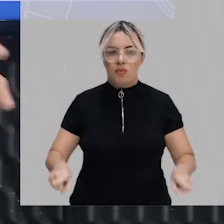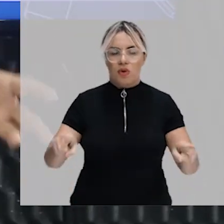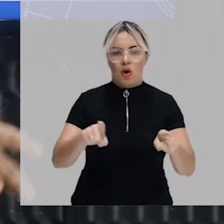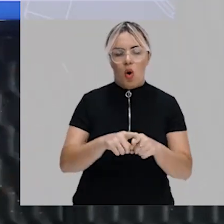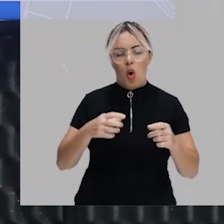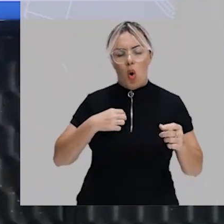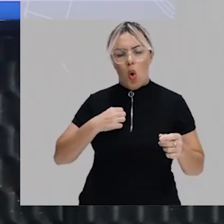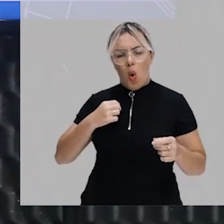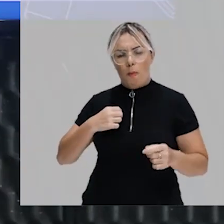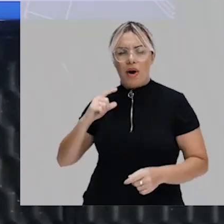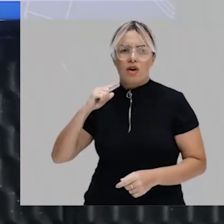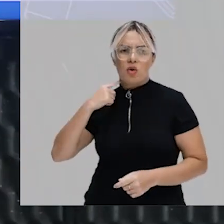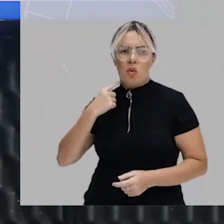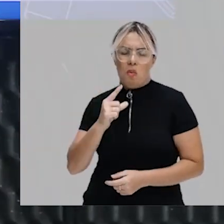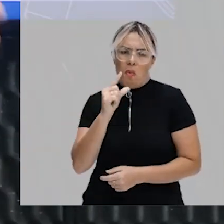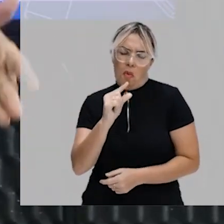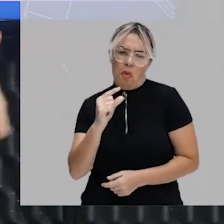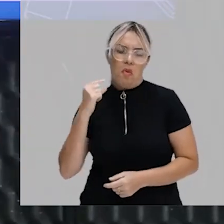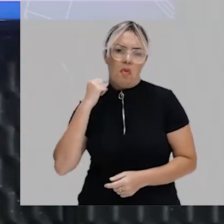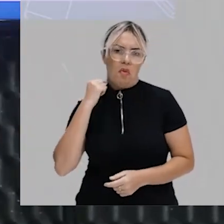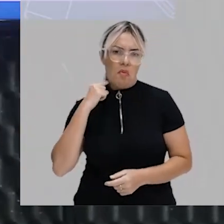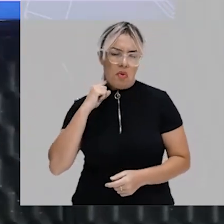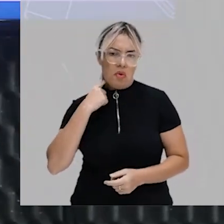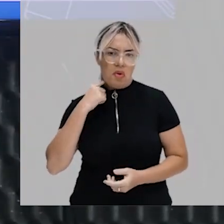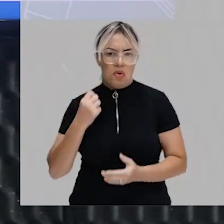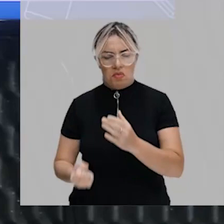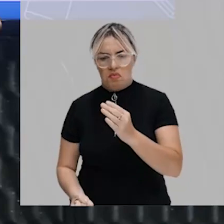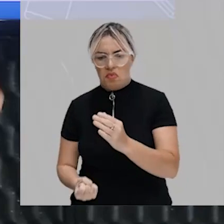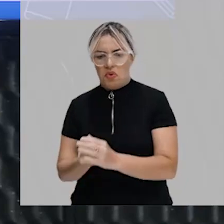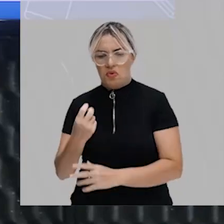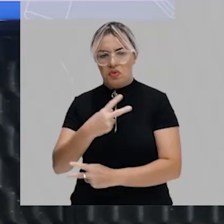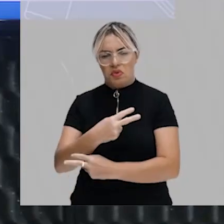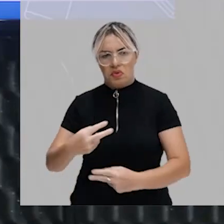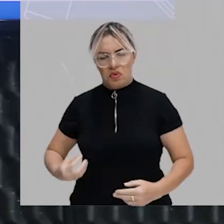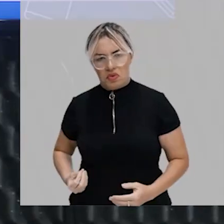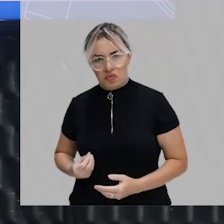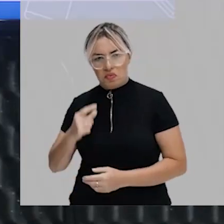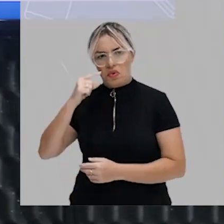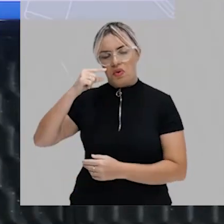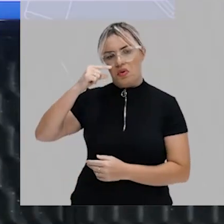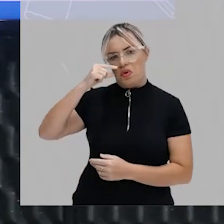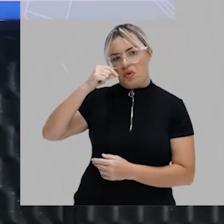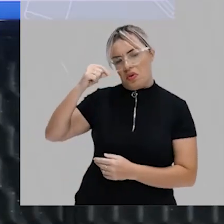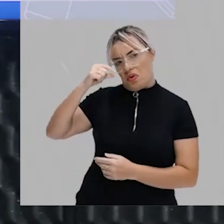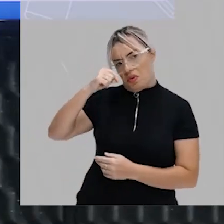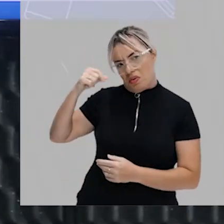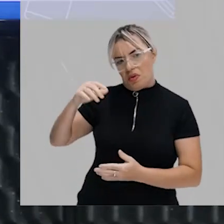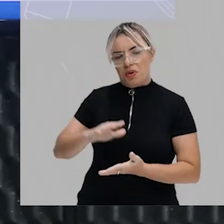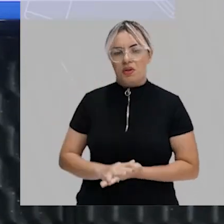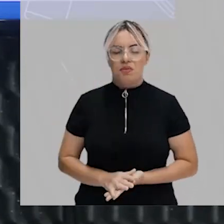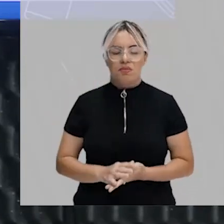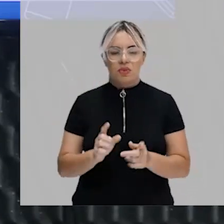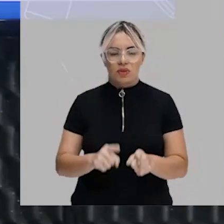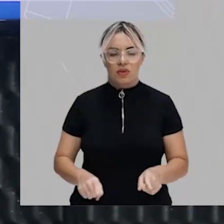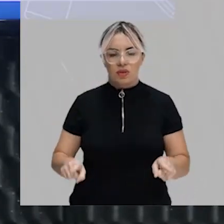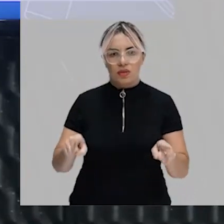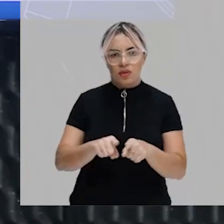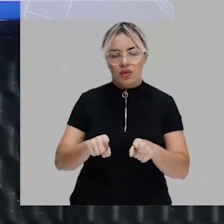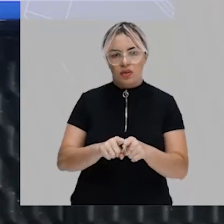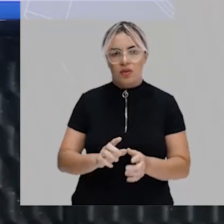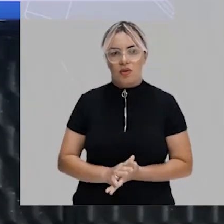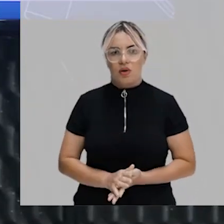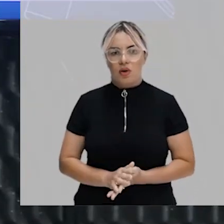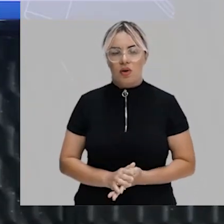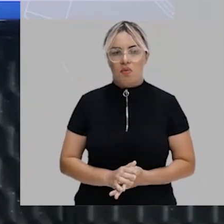pouco de lixo ali poderia originar ratos que poderiam surgir naquele local. Ou seja, uma